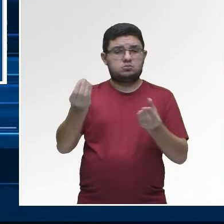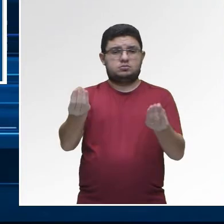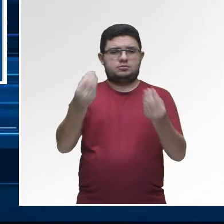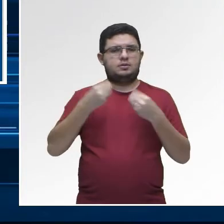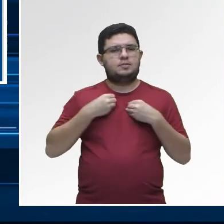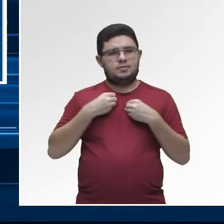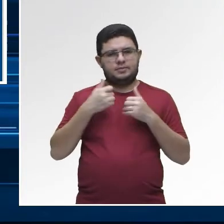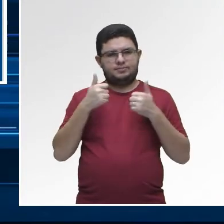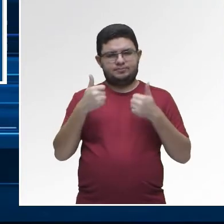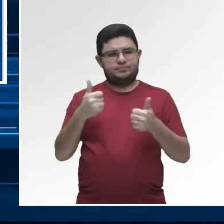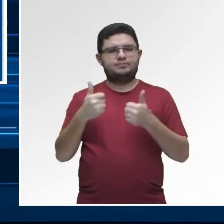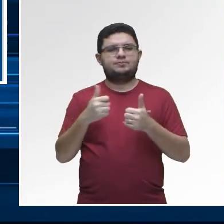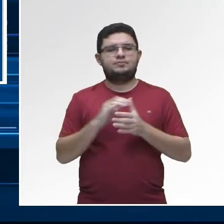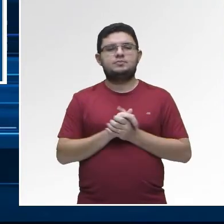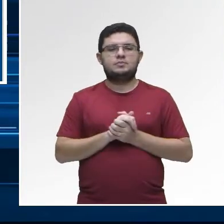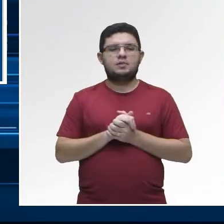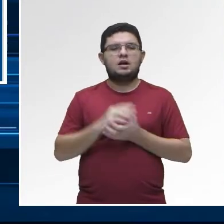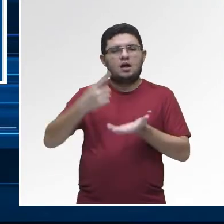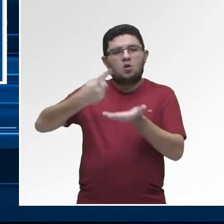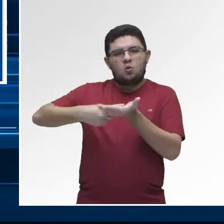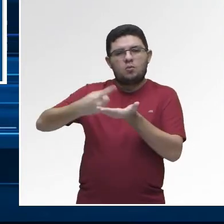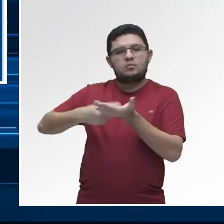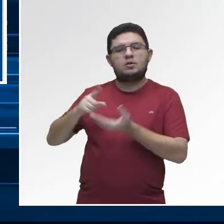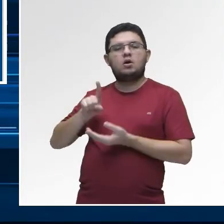é meu. Olha lá, né?